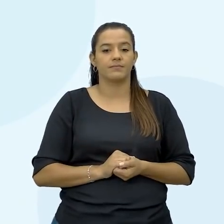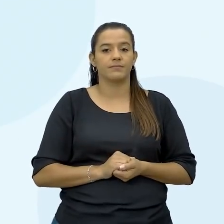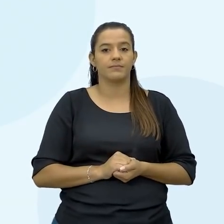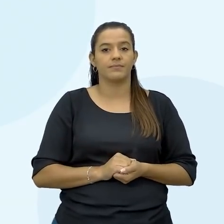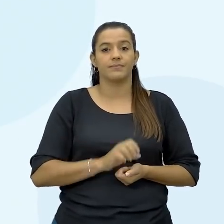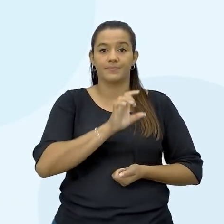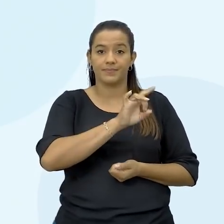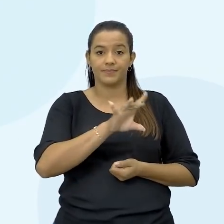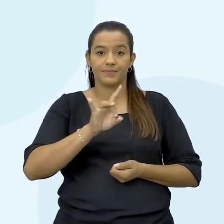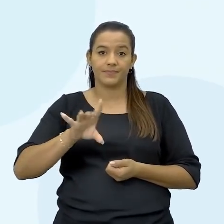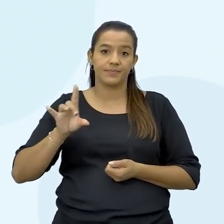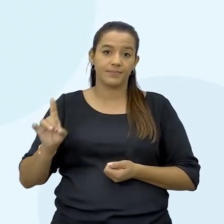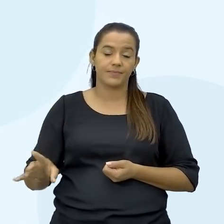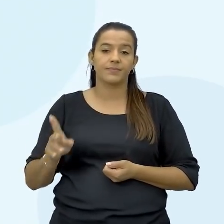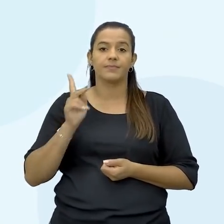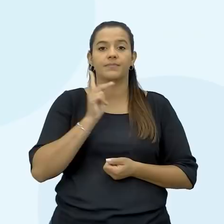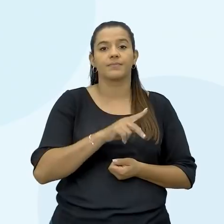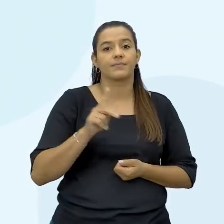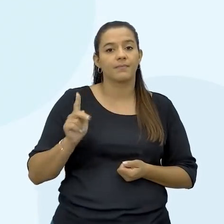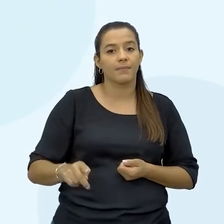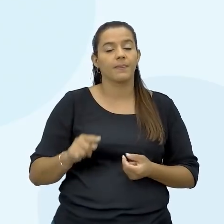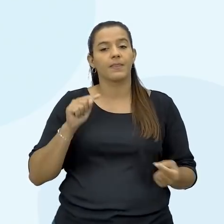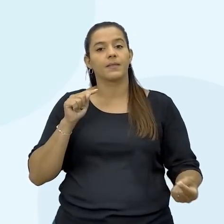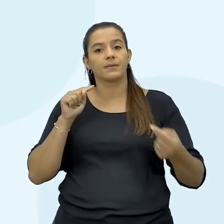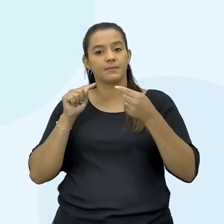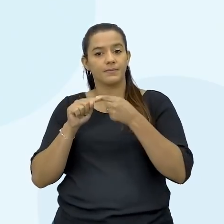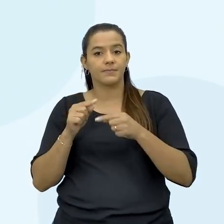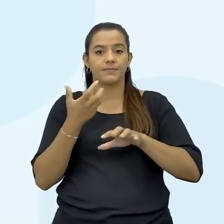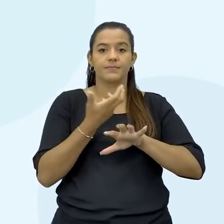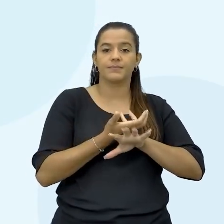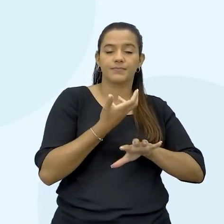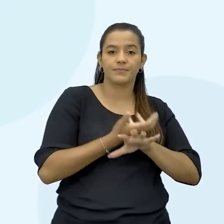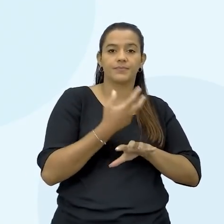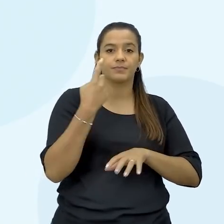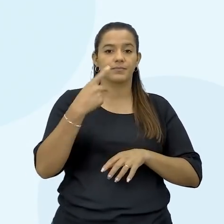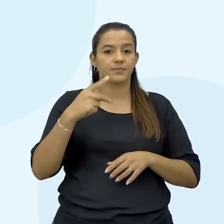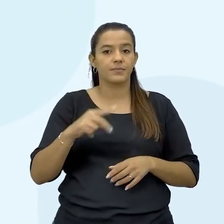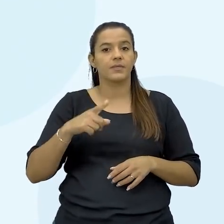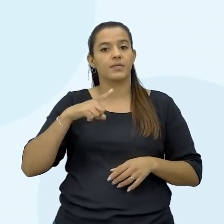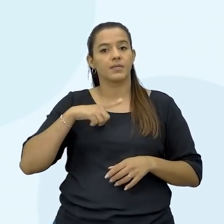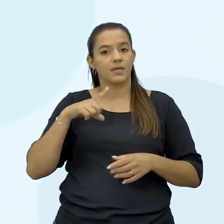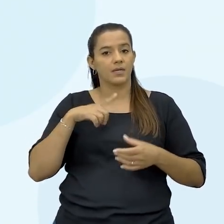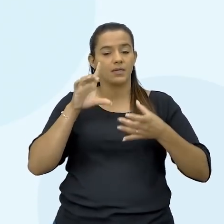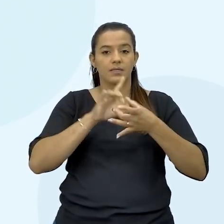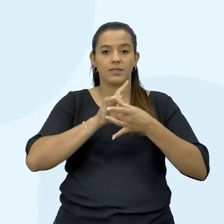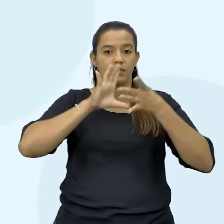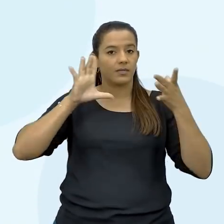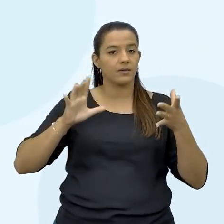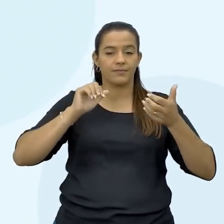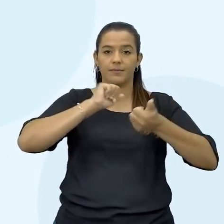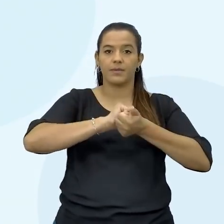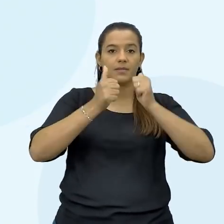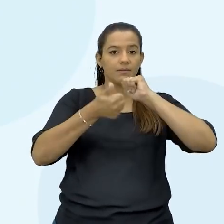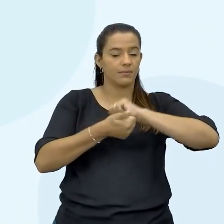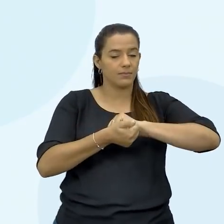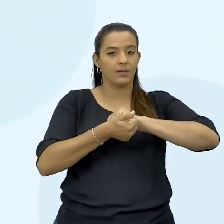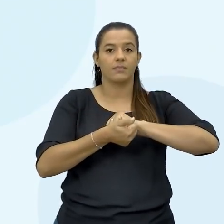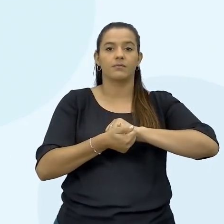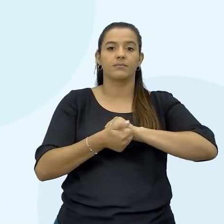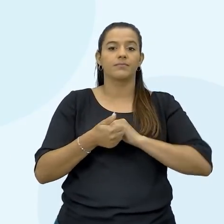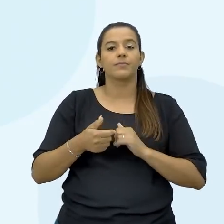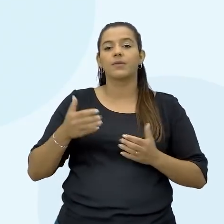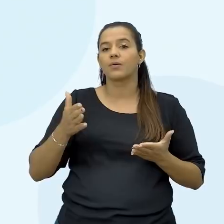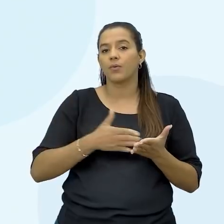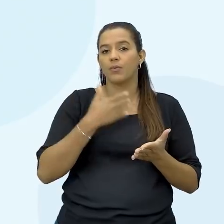Cada professor, de acordo com a sua componente curricular, tem a liberdade de adaptar o que está no mapa à